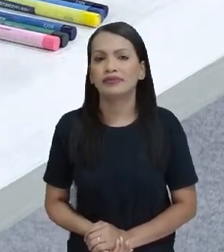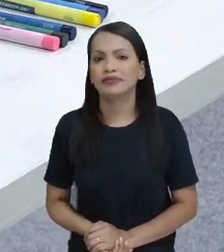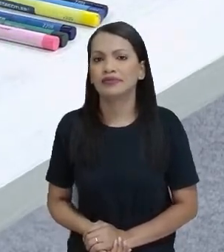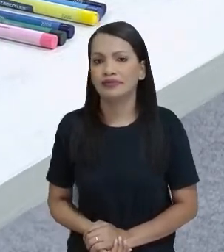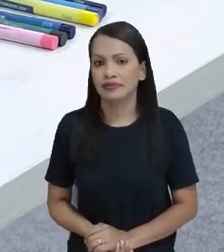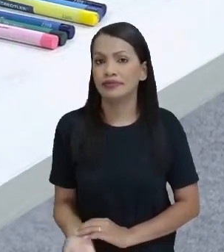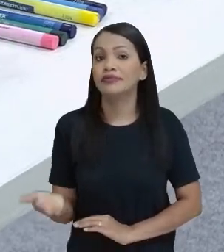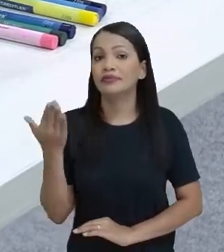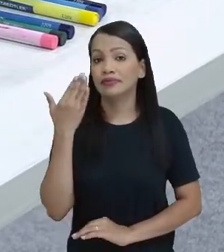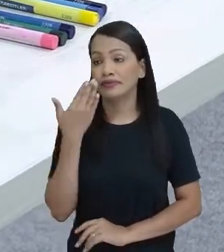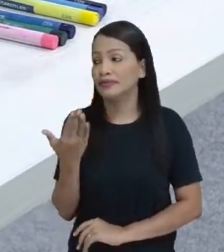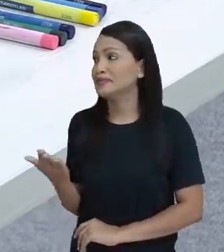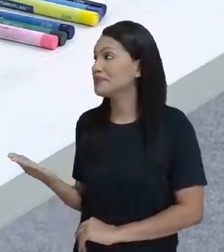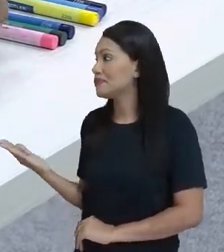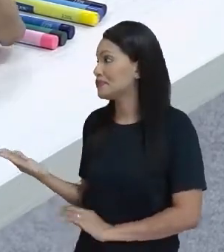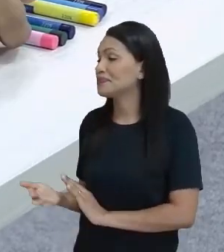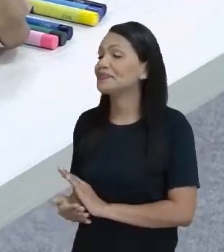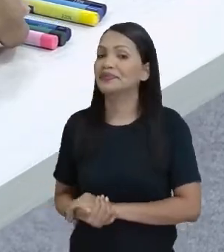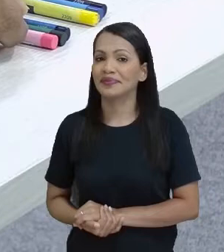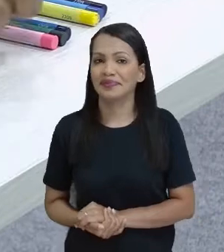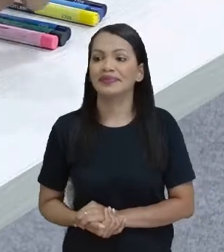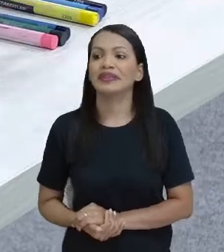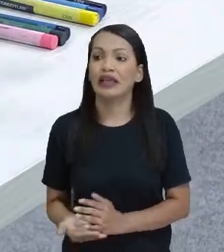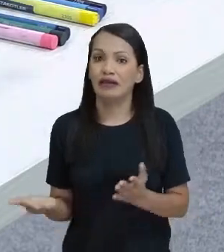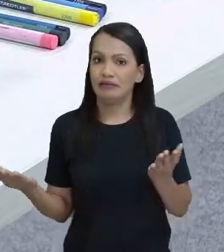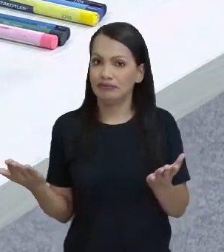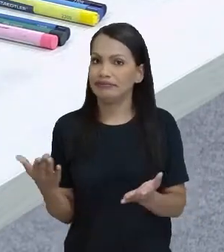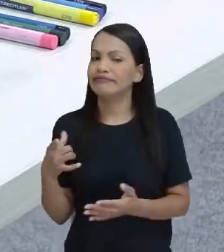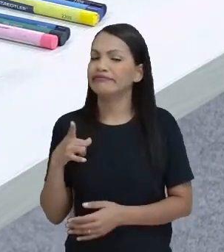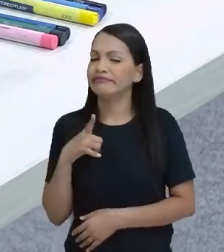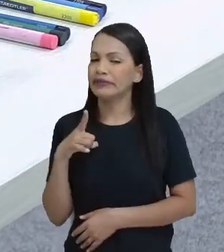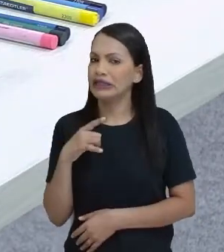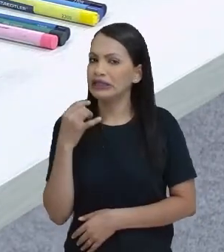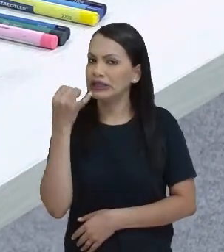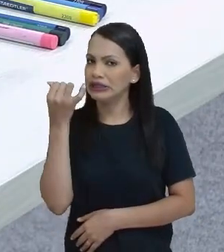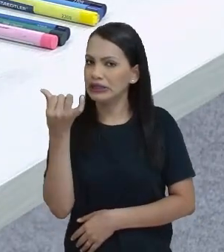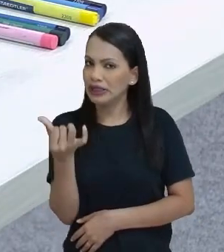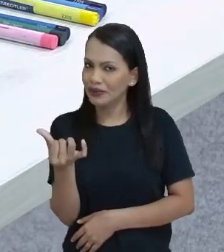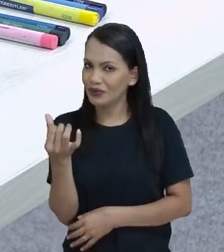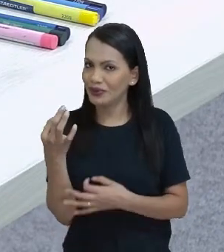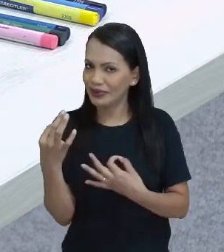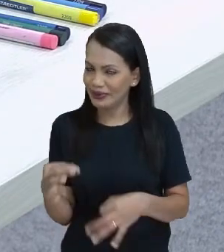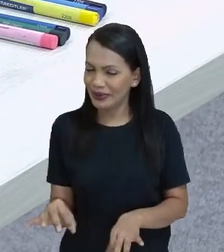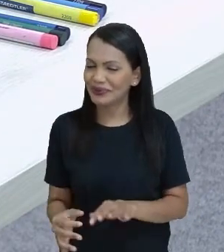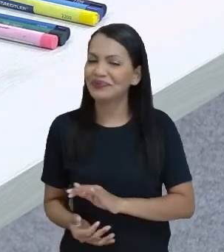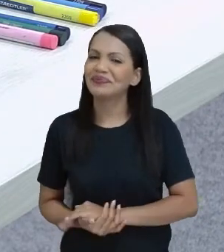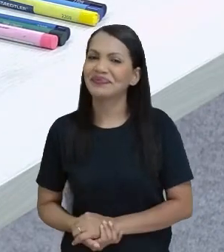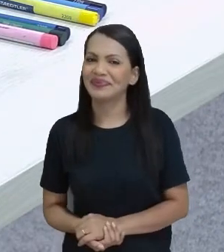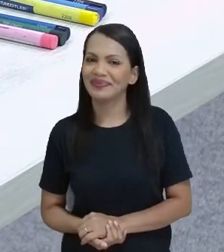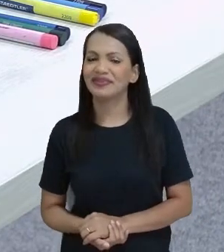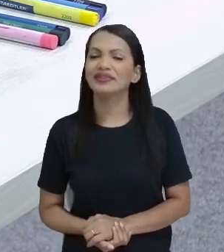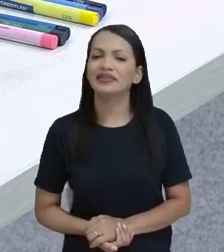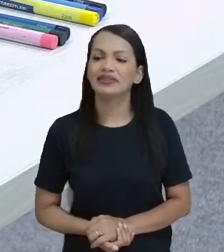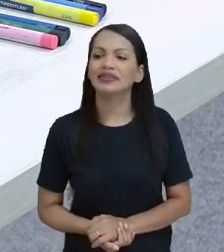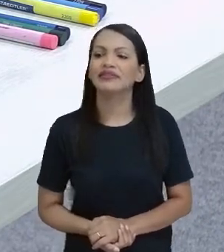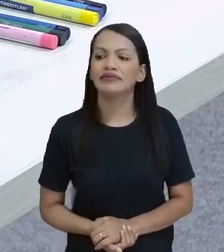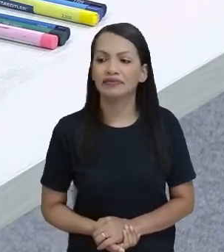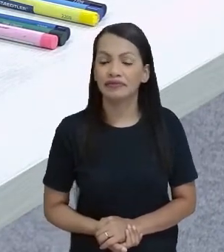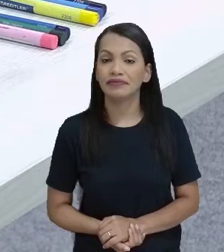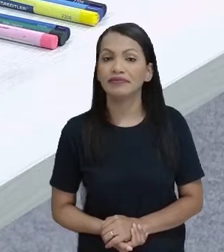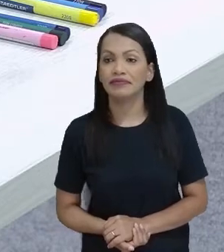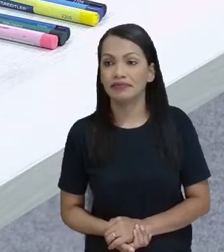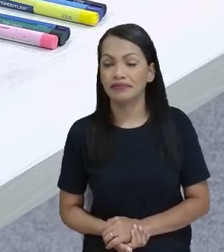Tá aqui, os 6. Eu agrupei de 3 em 3, tá? Olha aí, a gente está trabalhando probleminhas, mas já está também trabalhando um